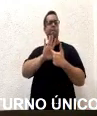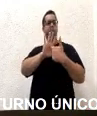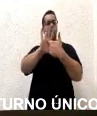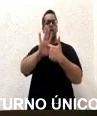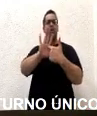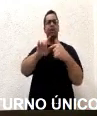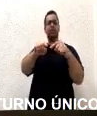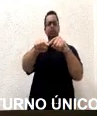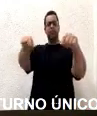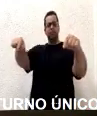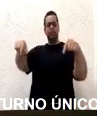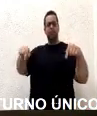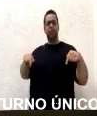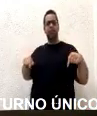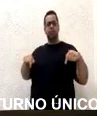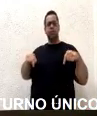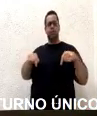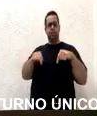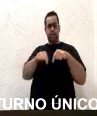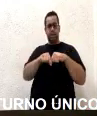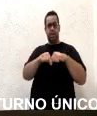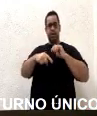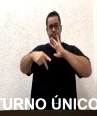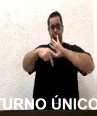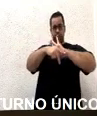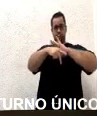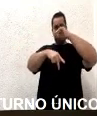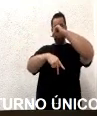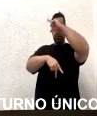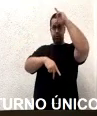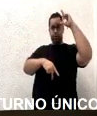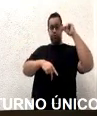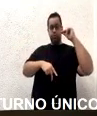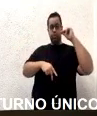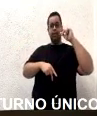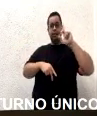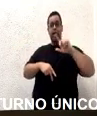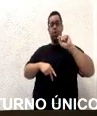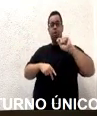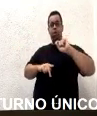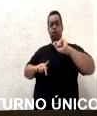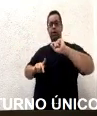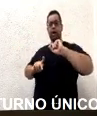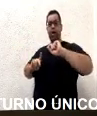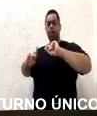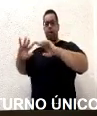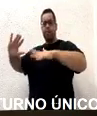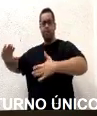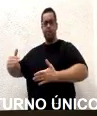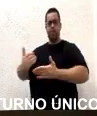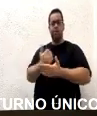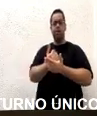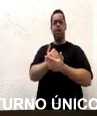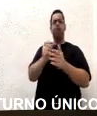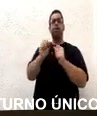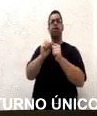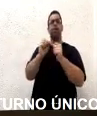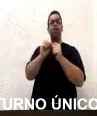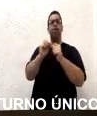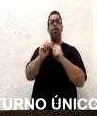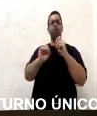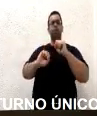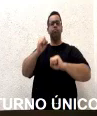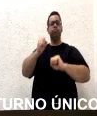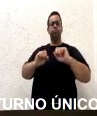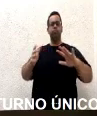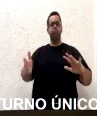Santa Marina, proveniente da prefeitura, que vai ser alienado para crescimento industrial. Esse projeto vem